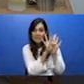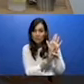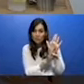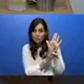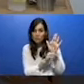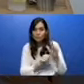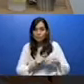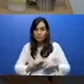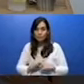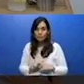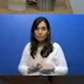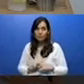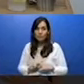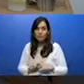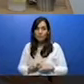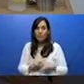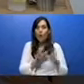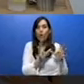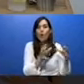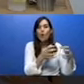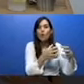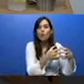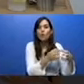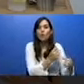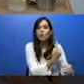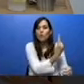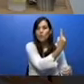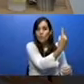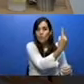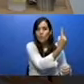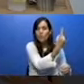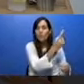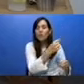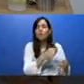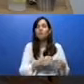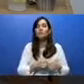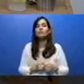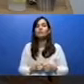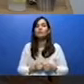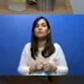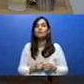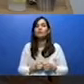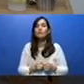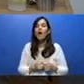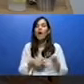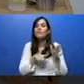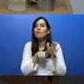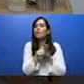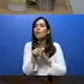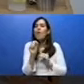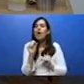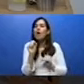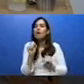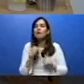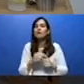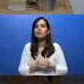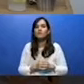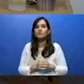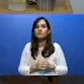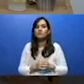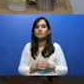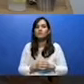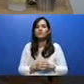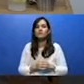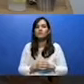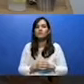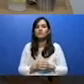fazer todas. No grupo 1, a primeira parte do texto, nós selecionamos essa perguntinha aqui, ó.